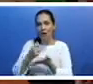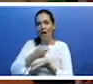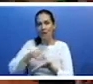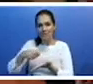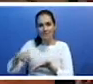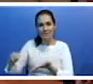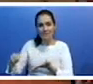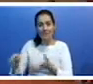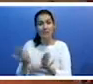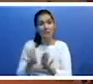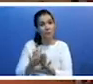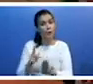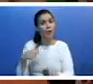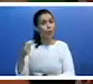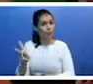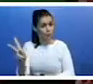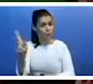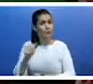e vamos continuar.